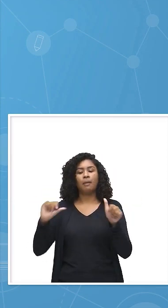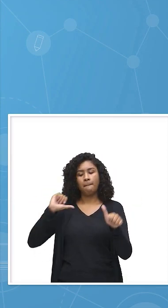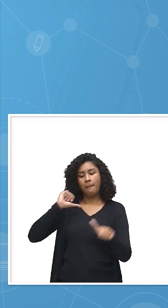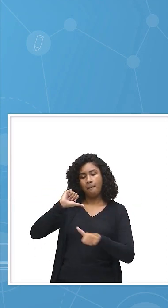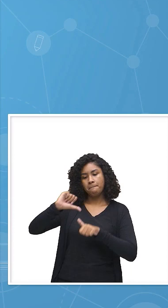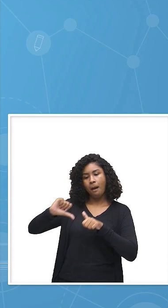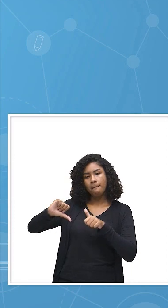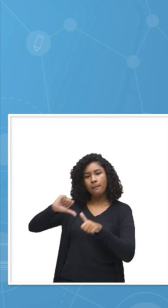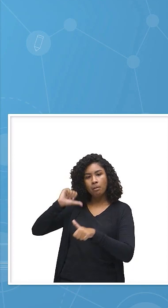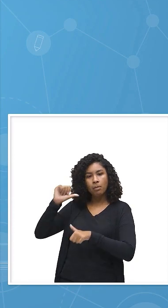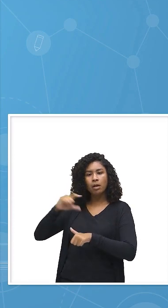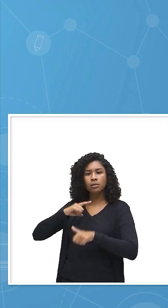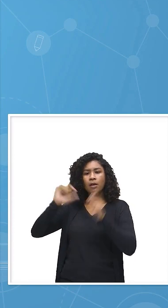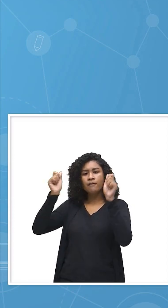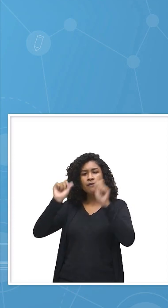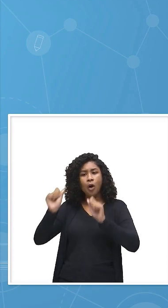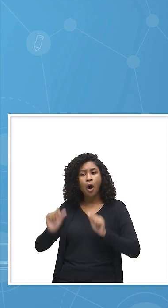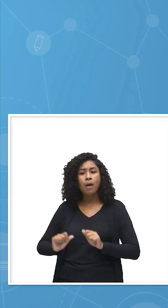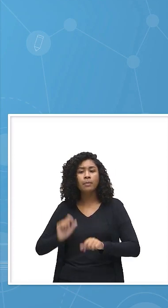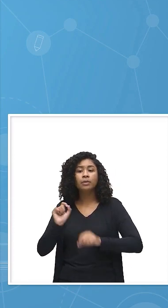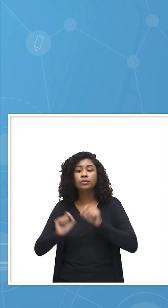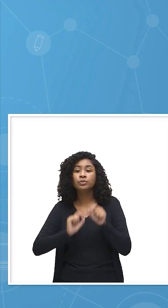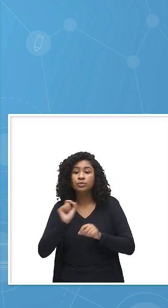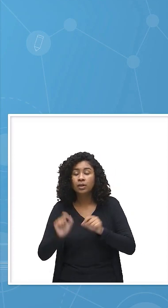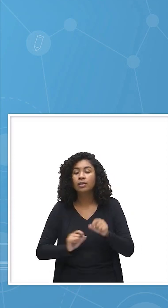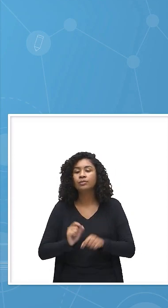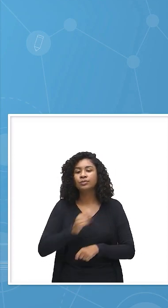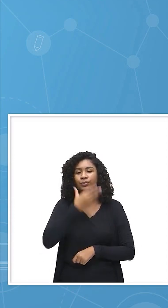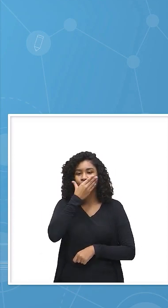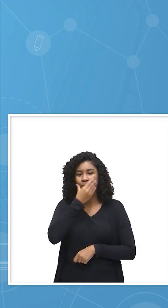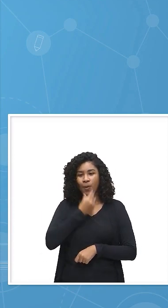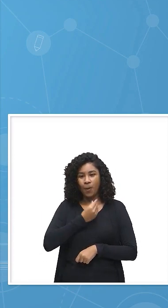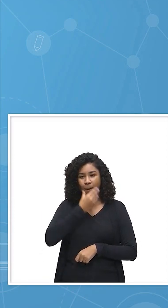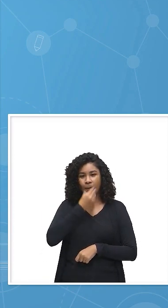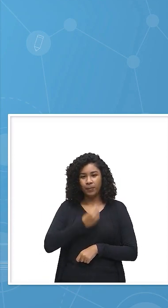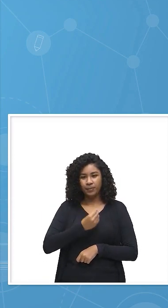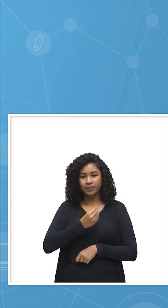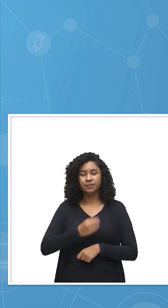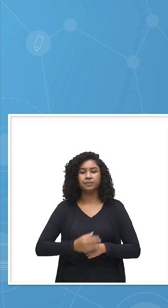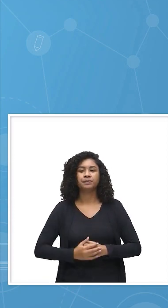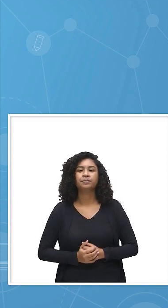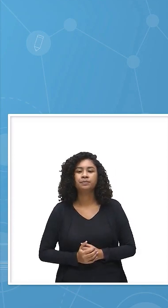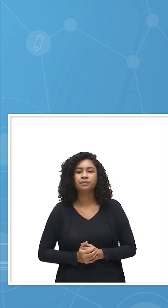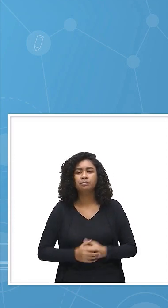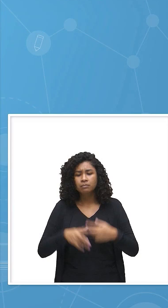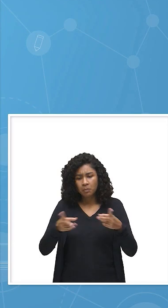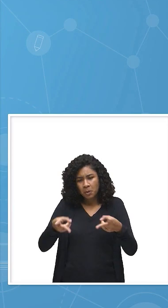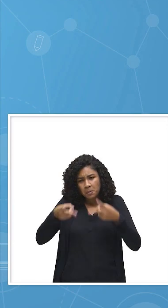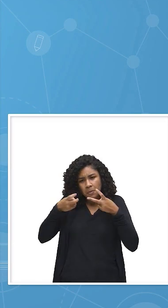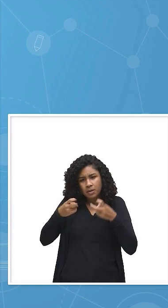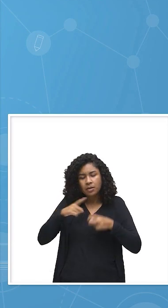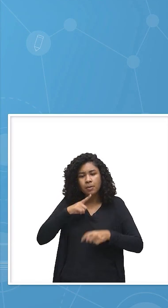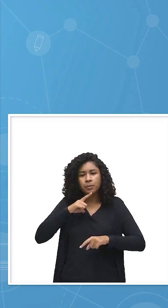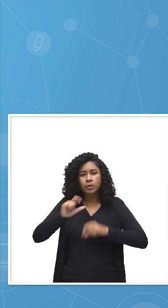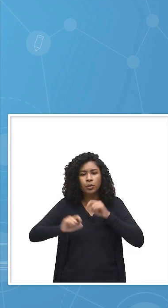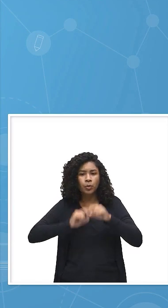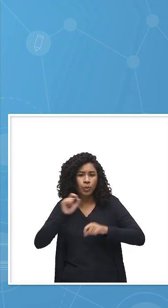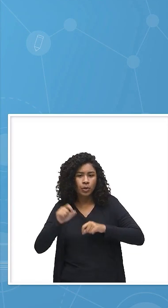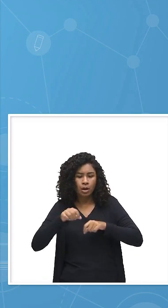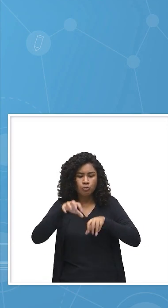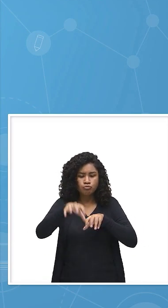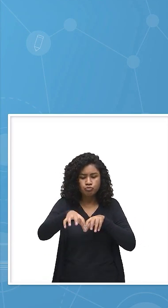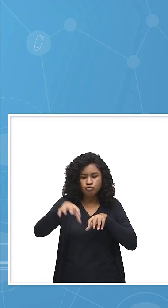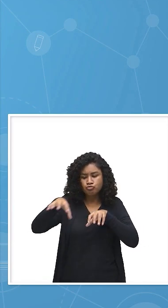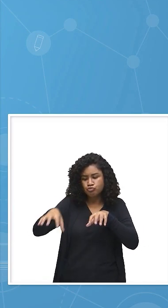ter também a forma masculina, certo? E aí a gente vê que esses agrupamentos humanos que